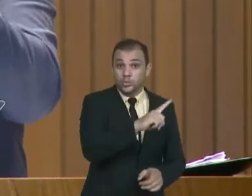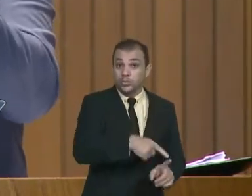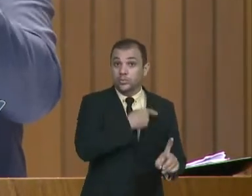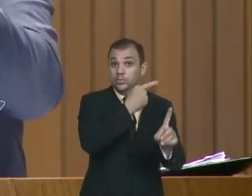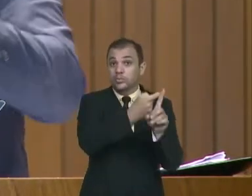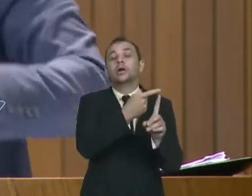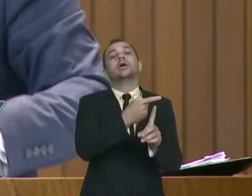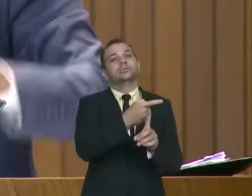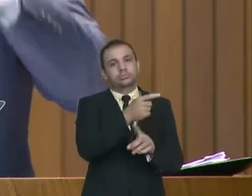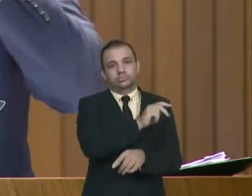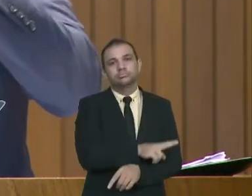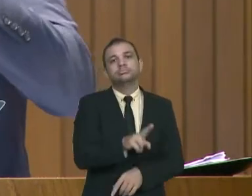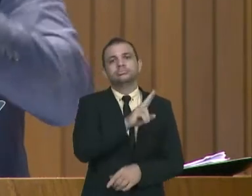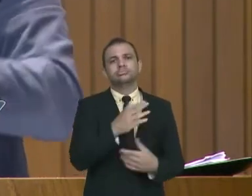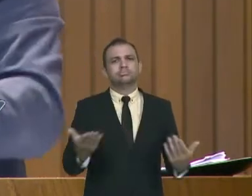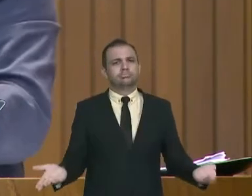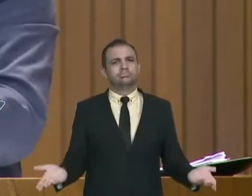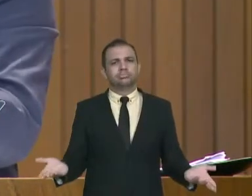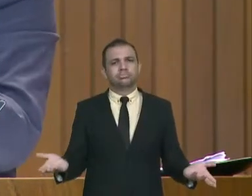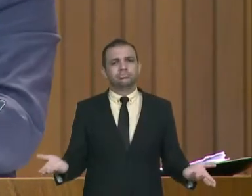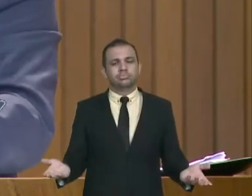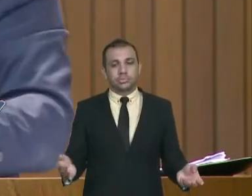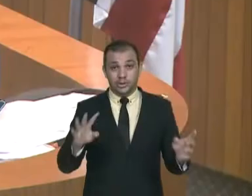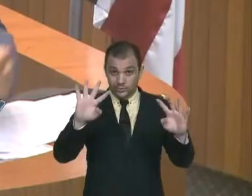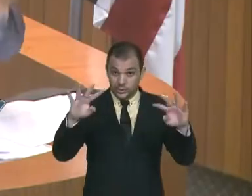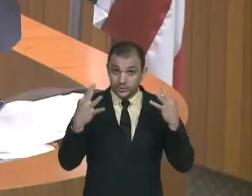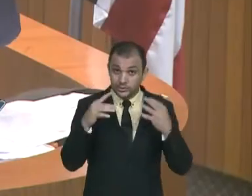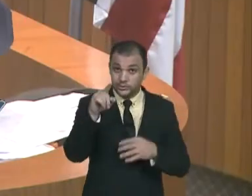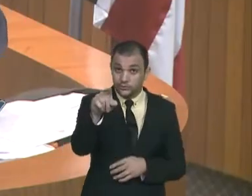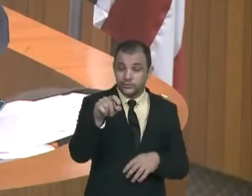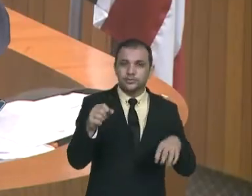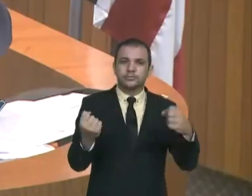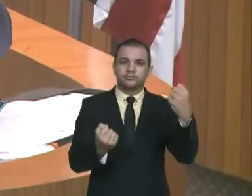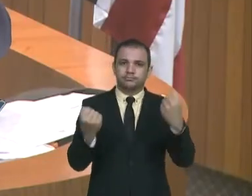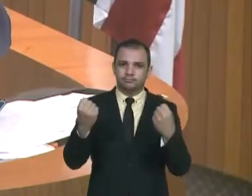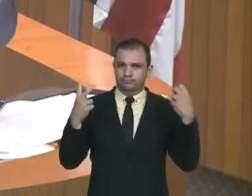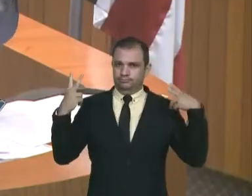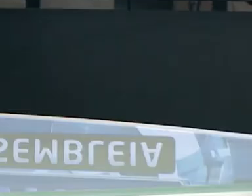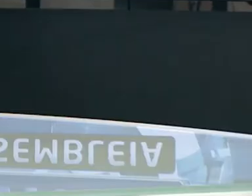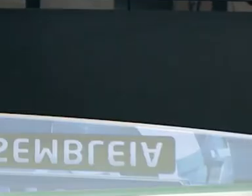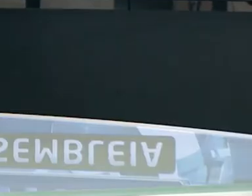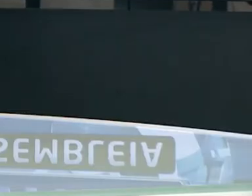Maranhão, apontando supostas irregularidades com gastos públicos.